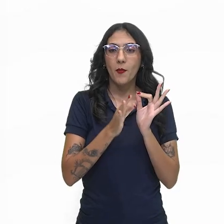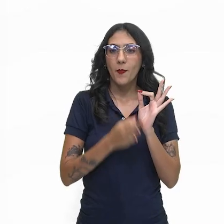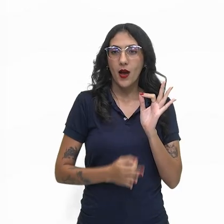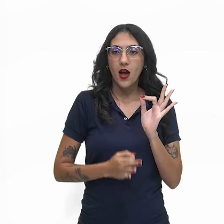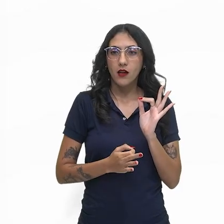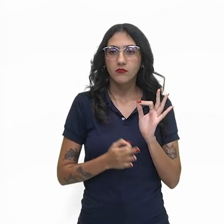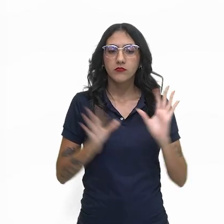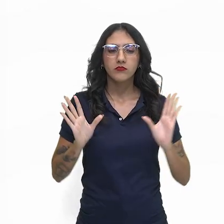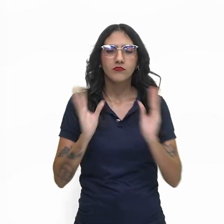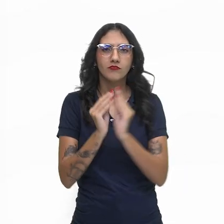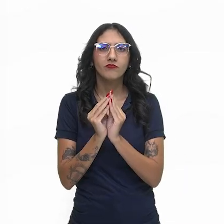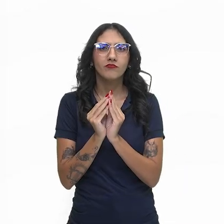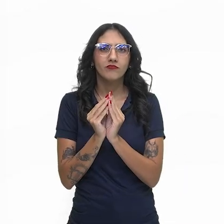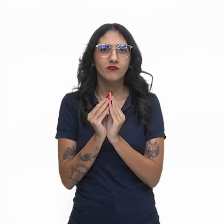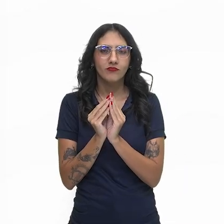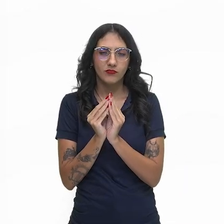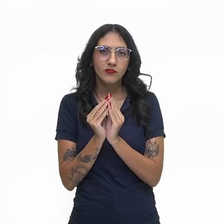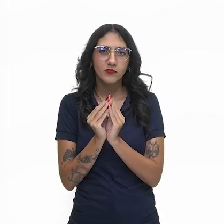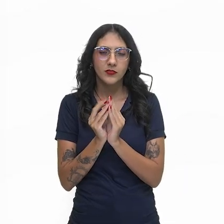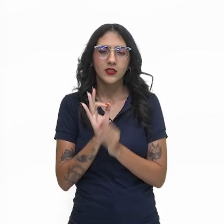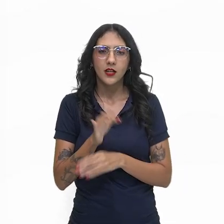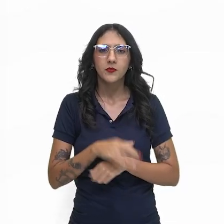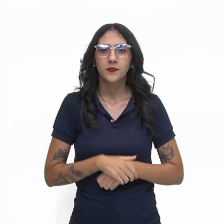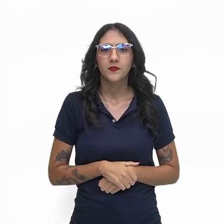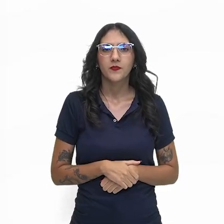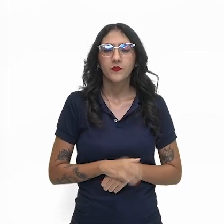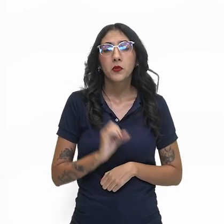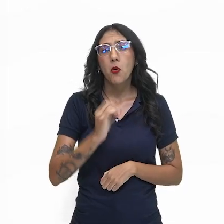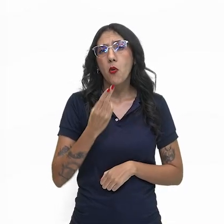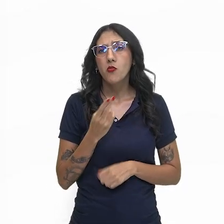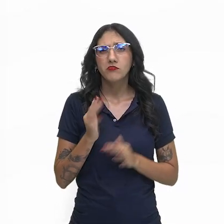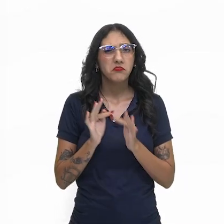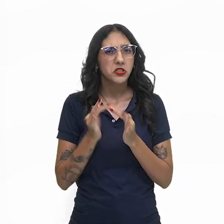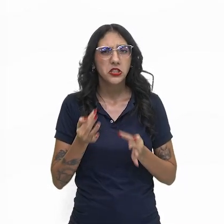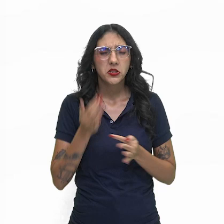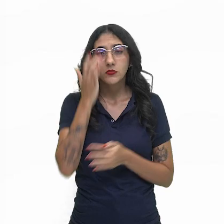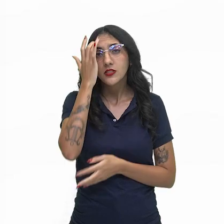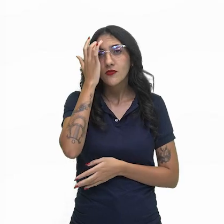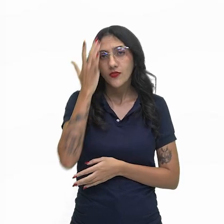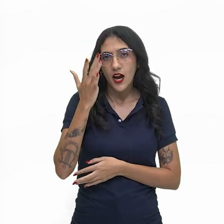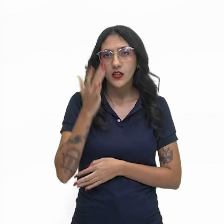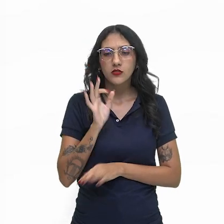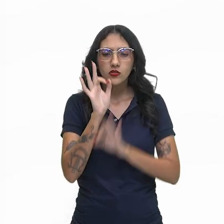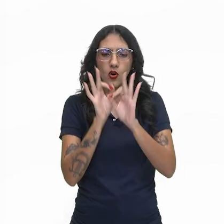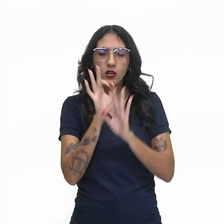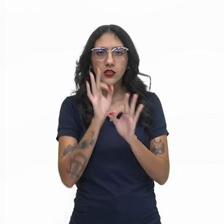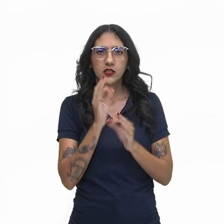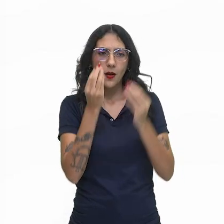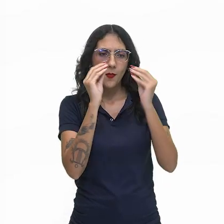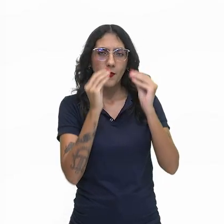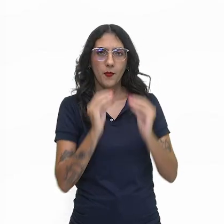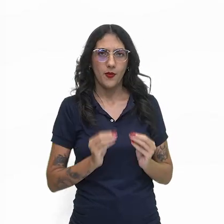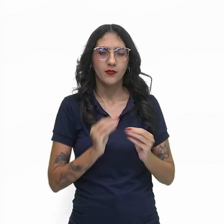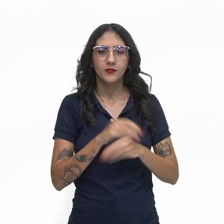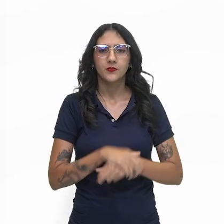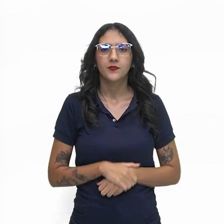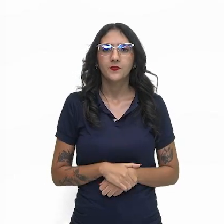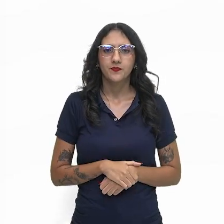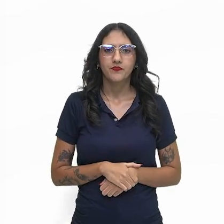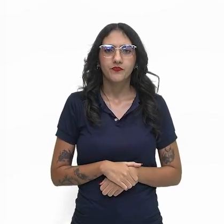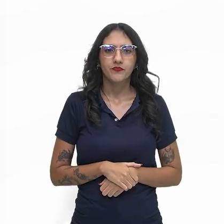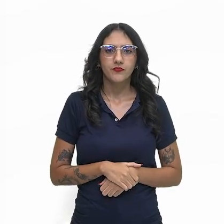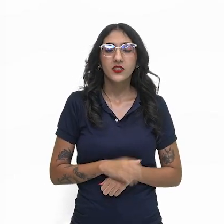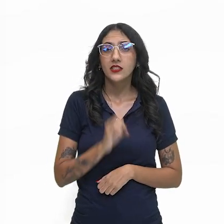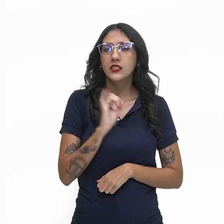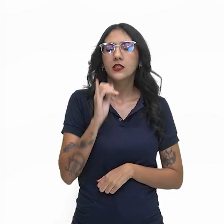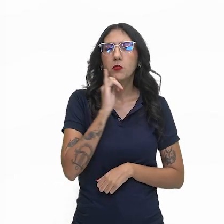valor mais simples ou mais fácil de ser manipulado. Se eu tiver em um